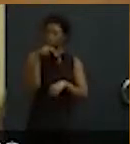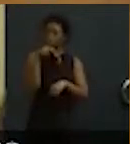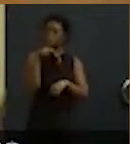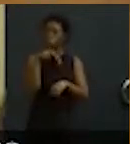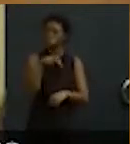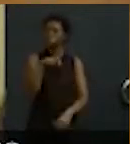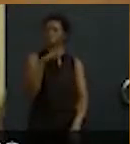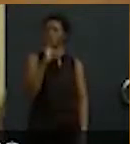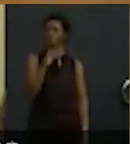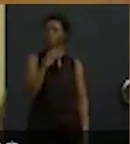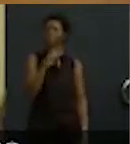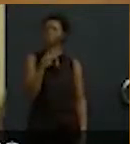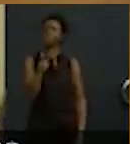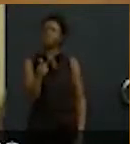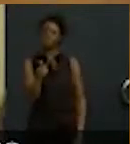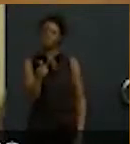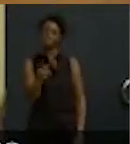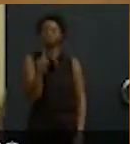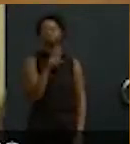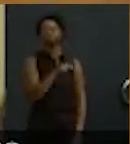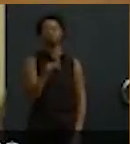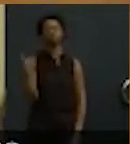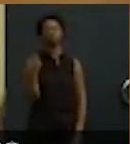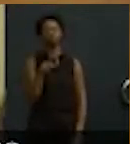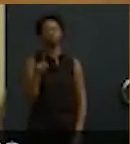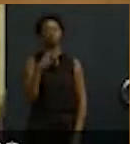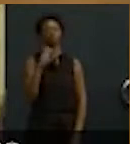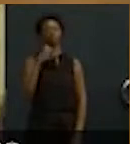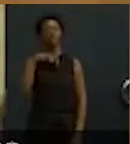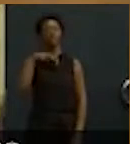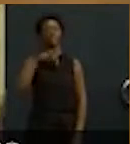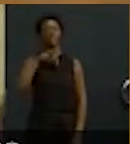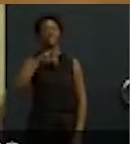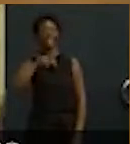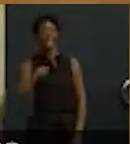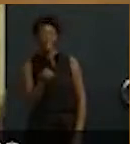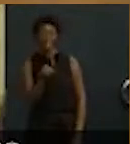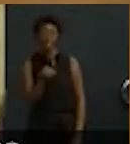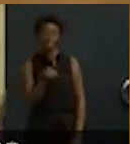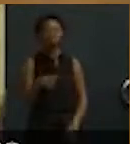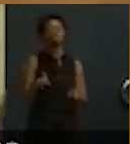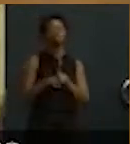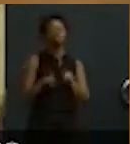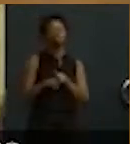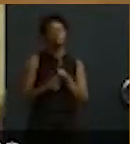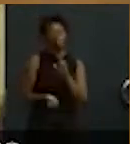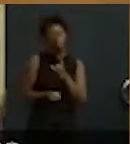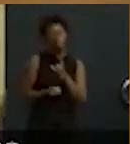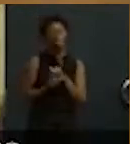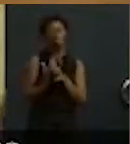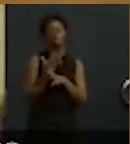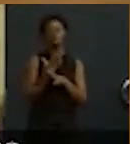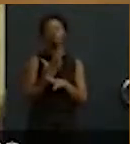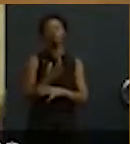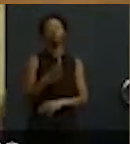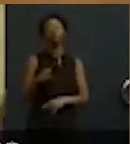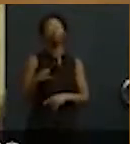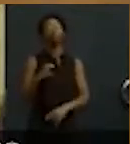da FGV, professor da EMERJ, membro fundador do Instituto de